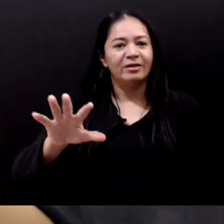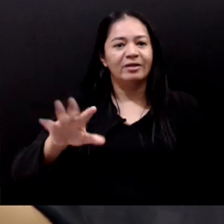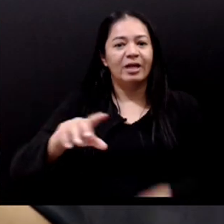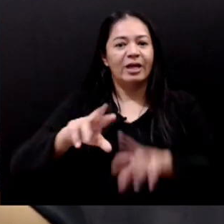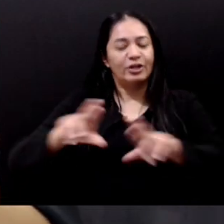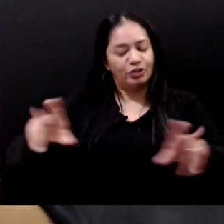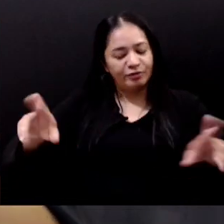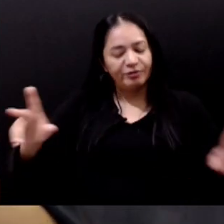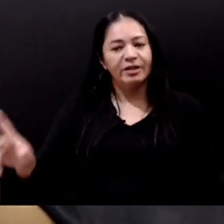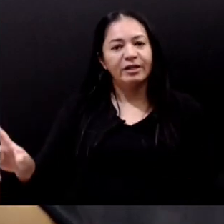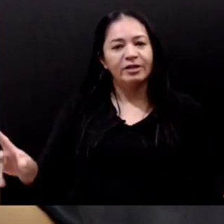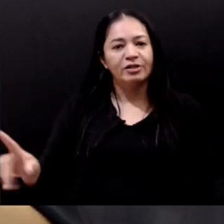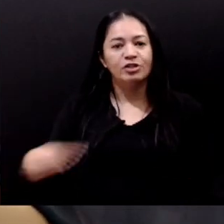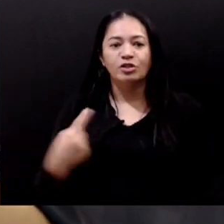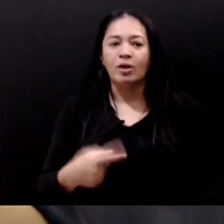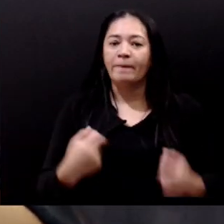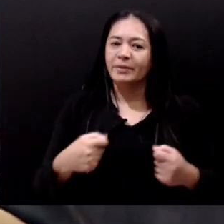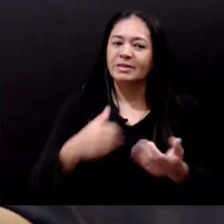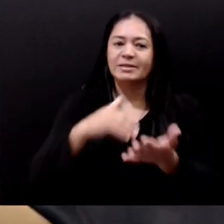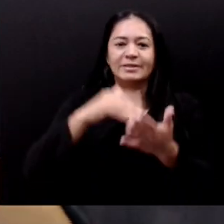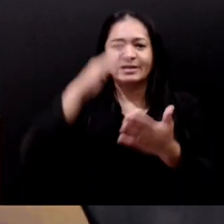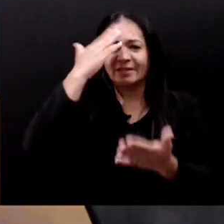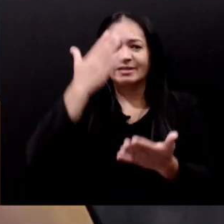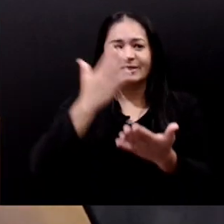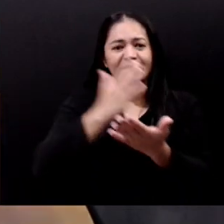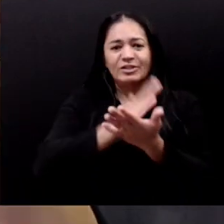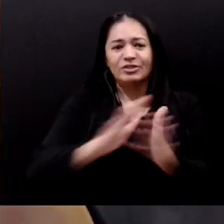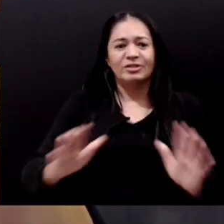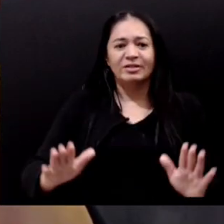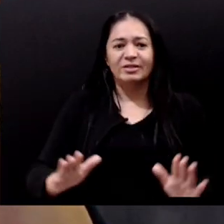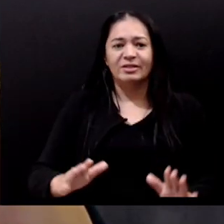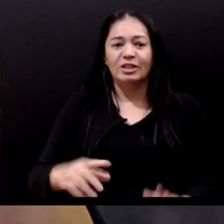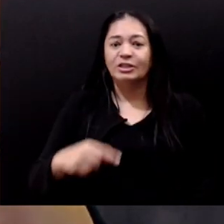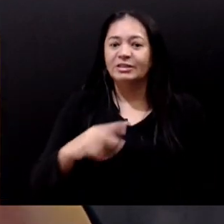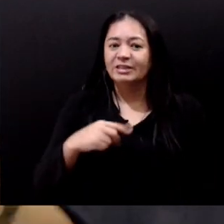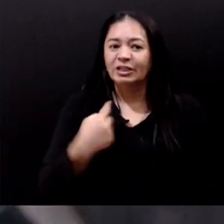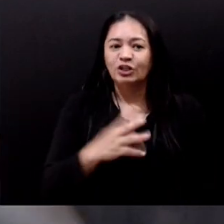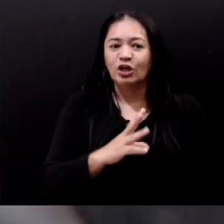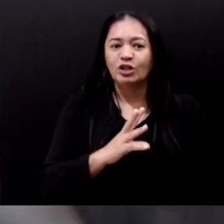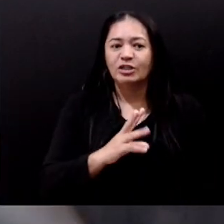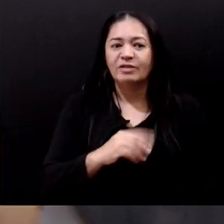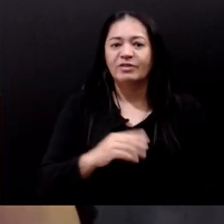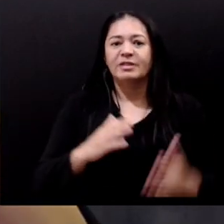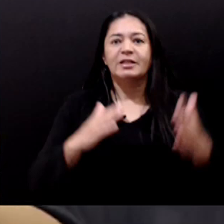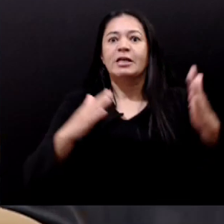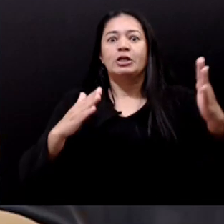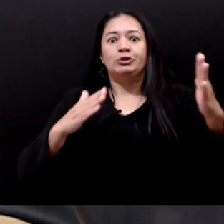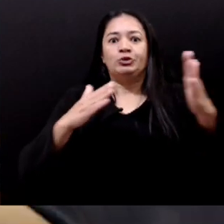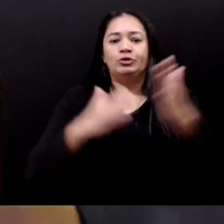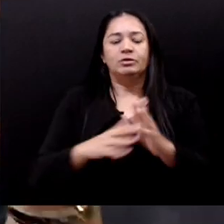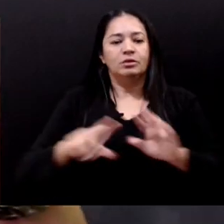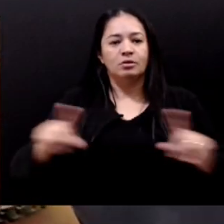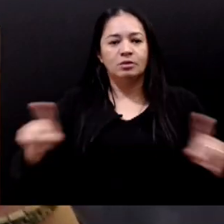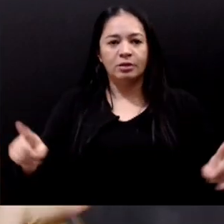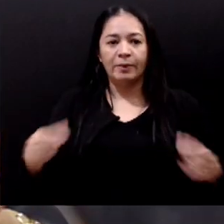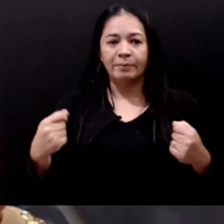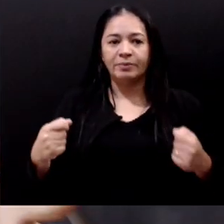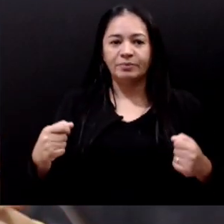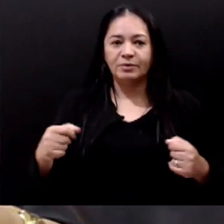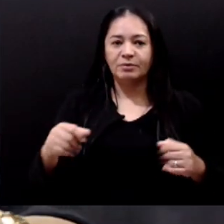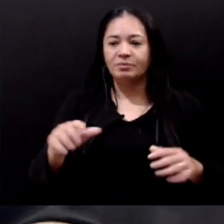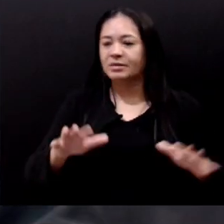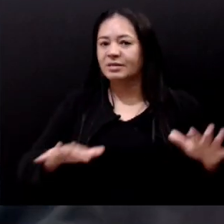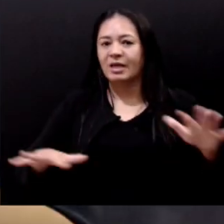essa crença. Porque nada na sua vida vai ser um extremo ou outro. A Uhum. gente tem muito mais áreas cinzas do que preto e branco na